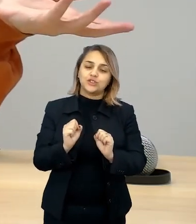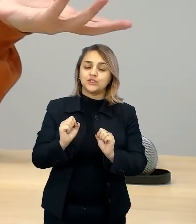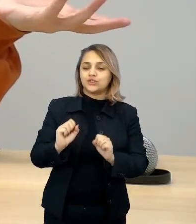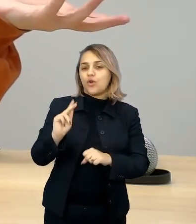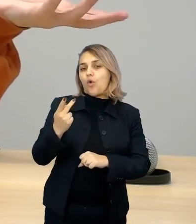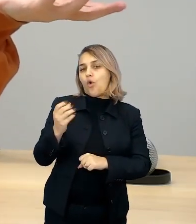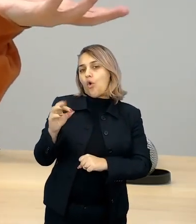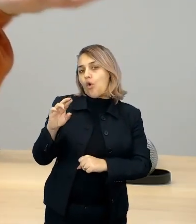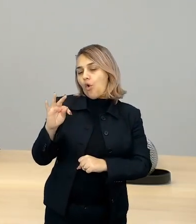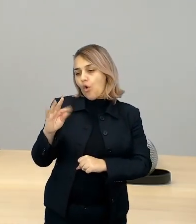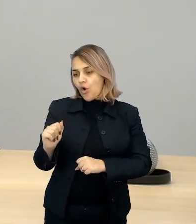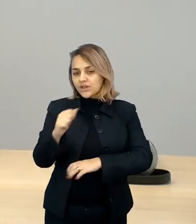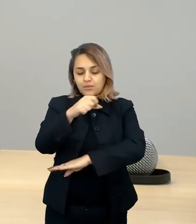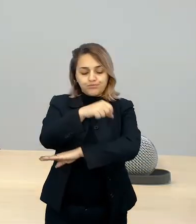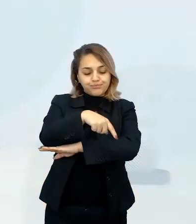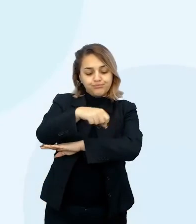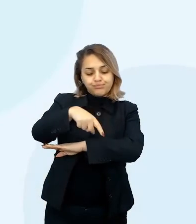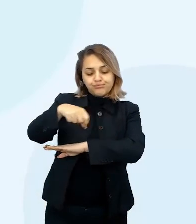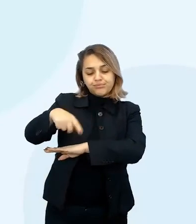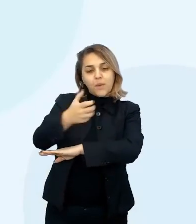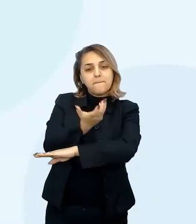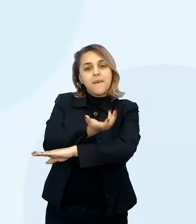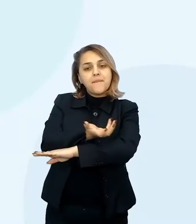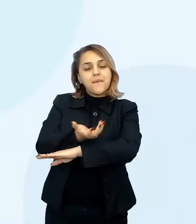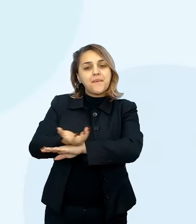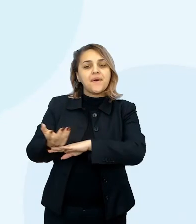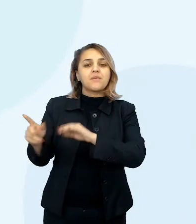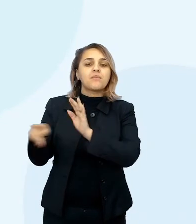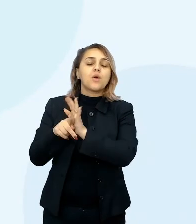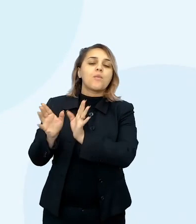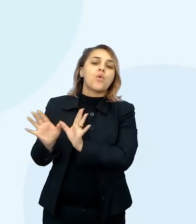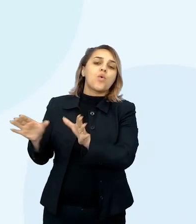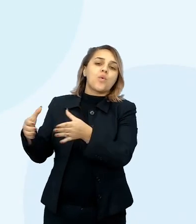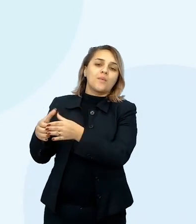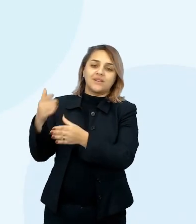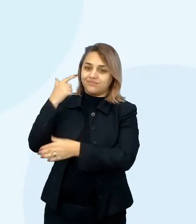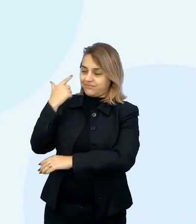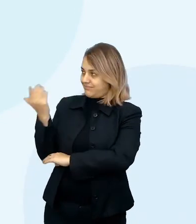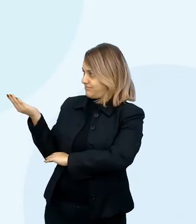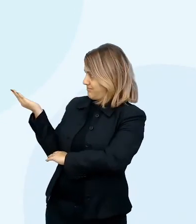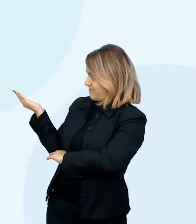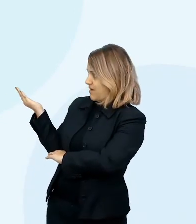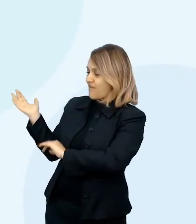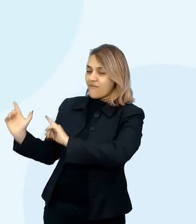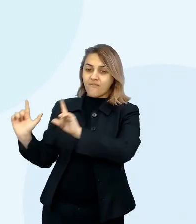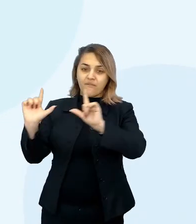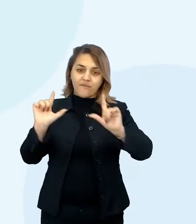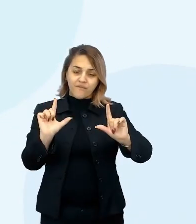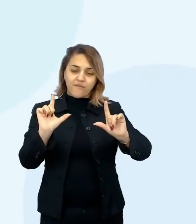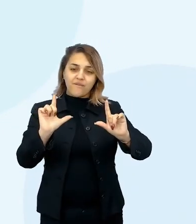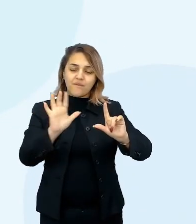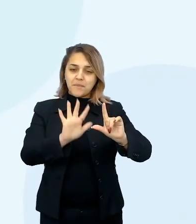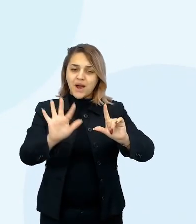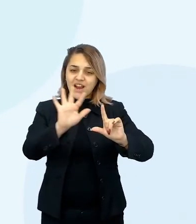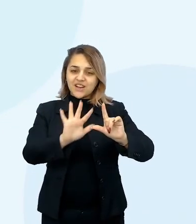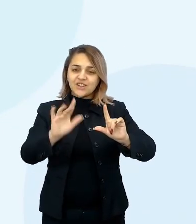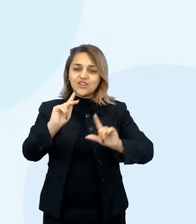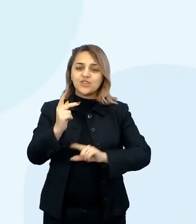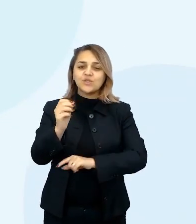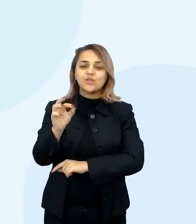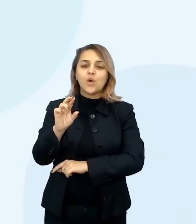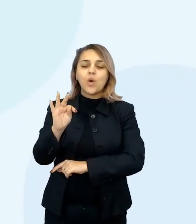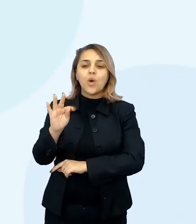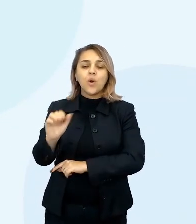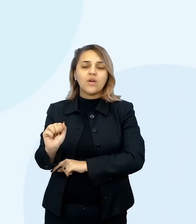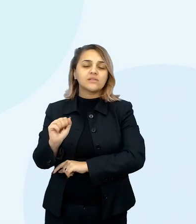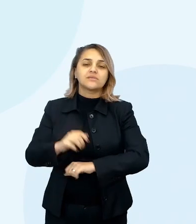comunitária, tá? É perfeitamente possível aí você fazer em vaso. Tem gente que